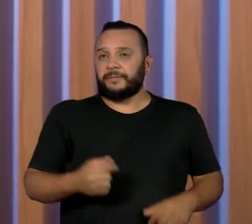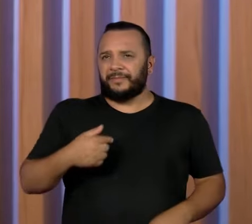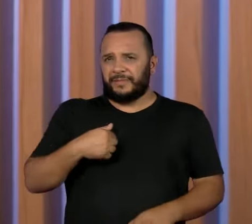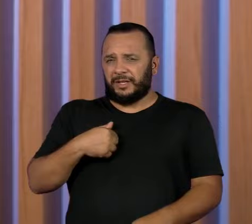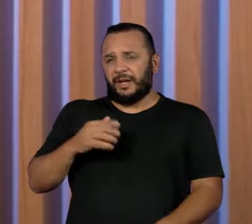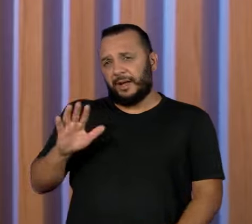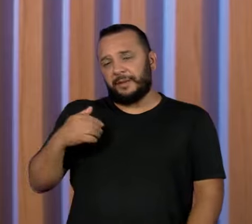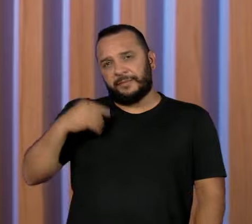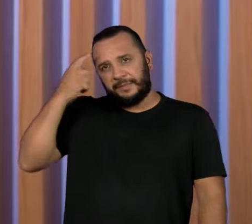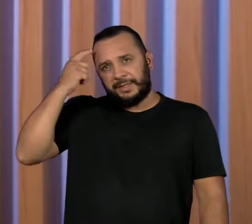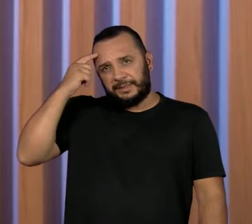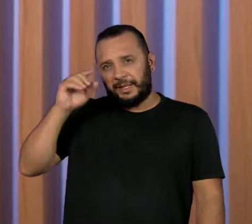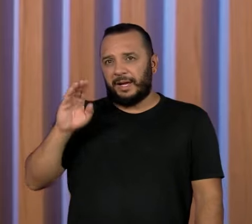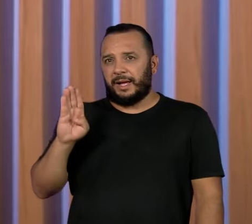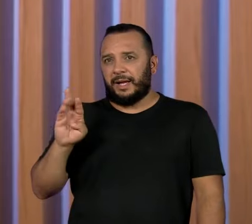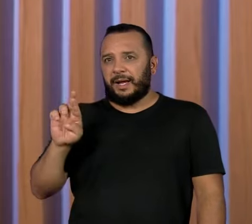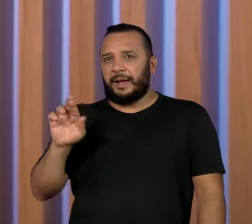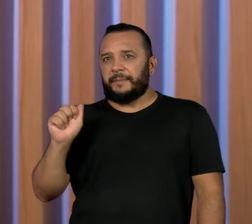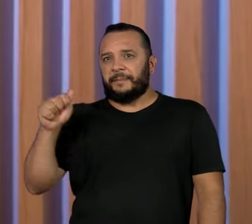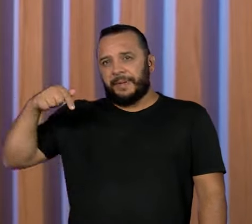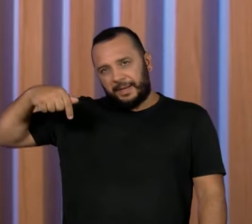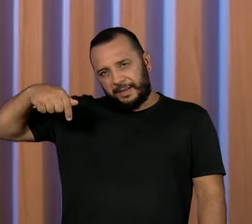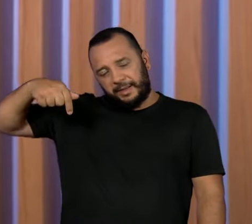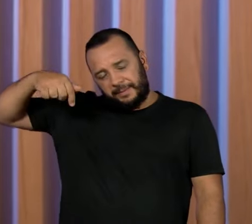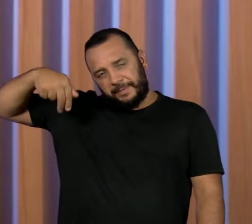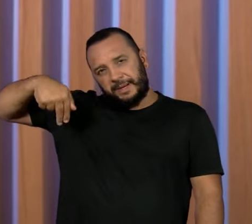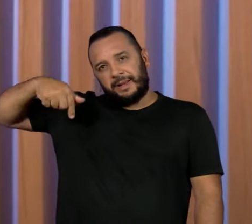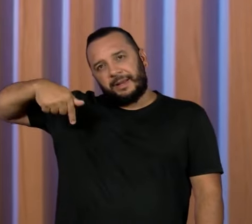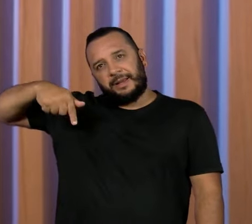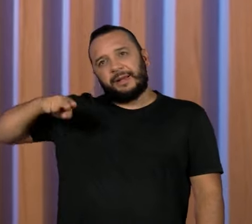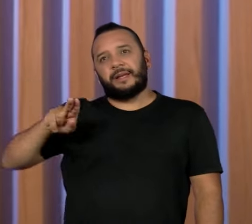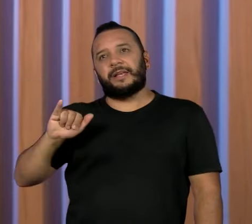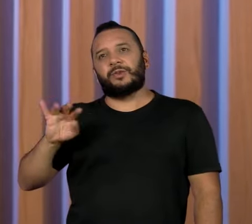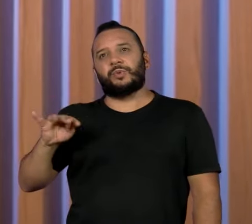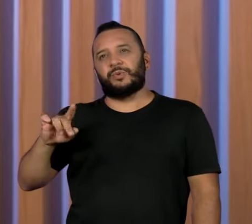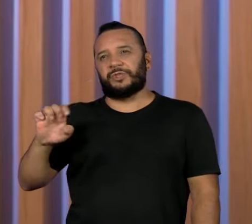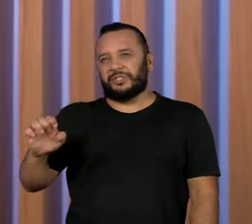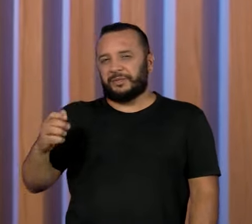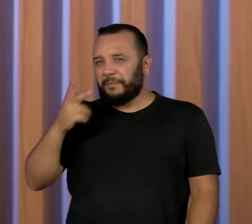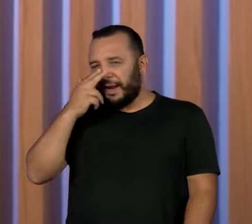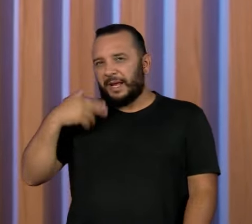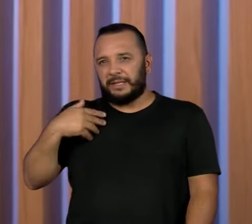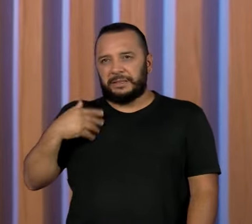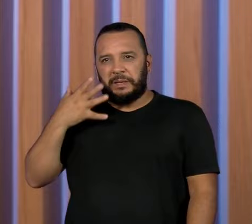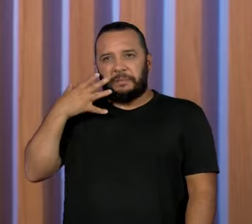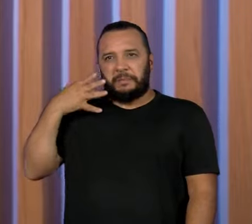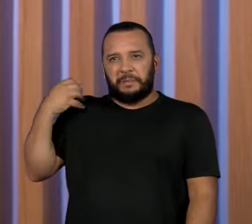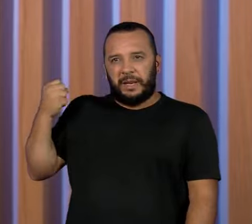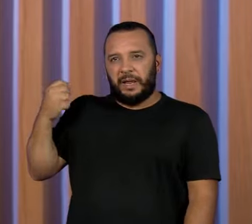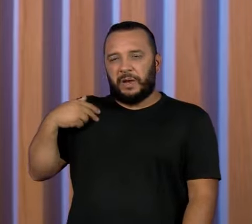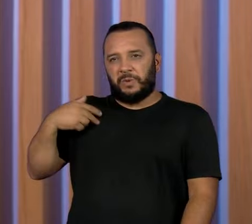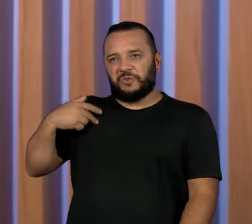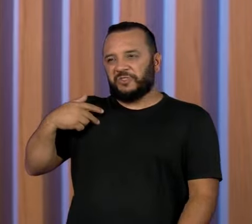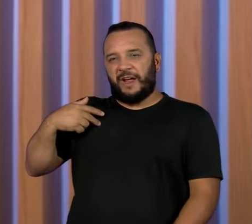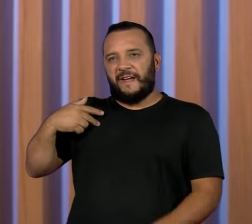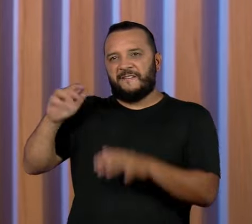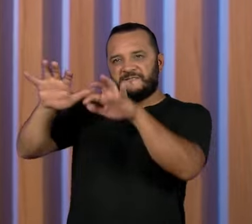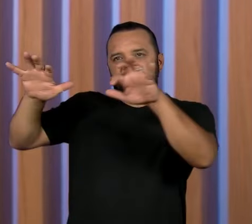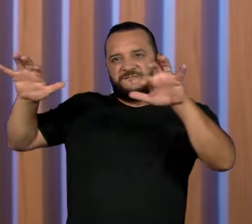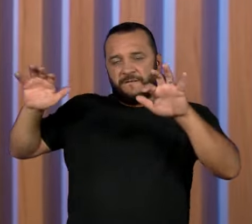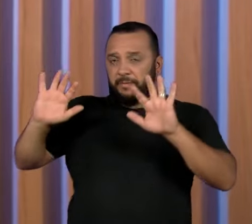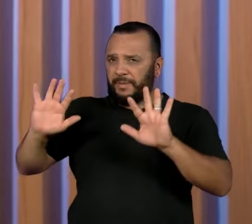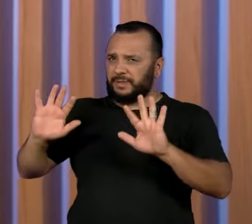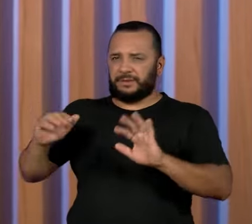para o branco e a branquitude de novo. Na verdade, a gente está trazendo para a cena algo que se propõe ausente, mas que na nossa construção de amor, na